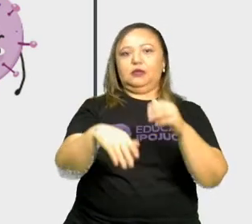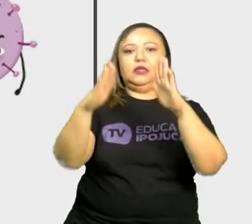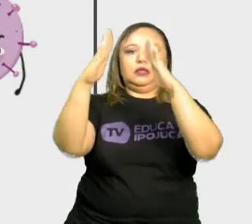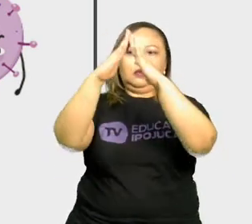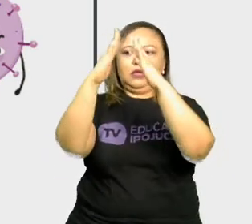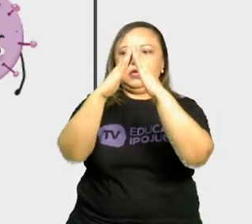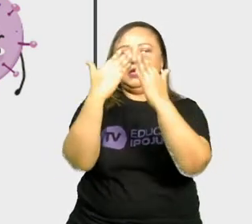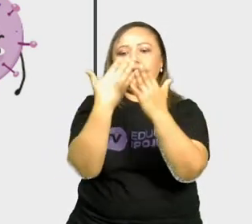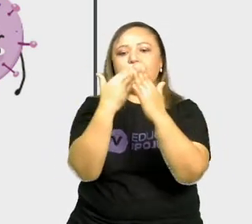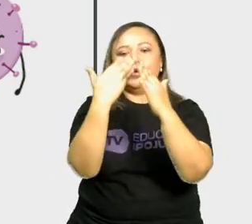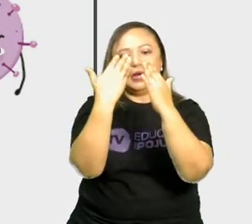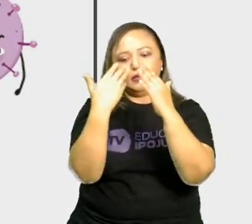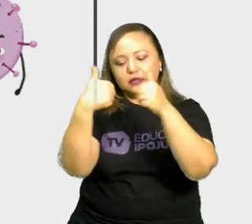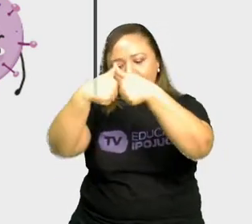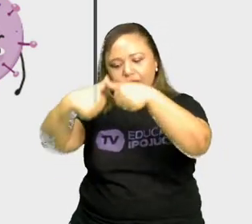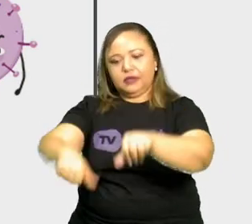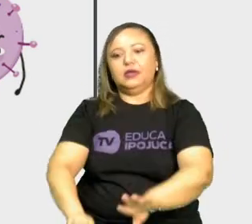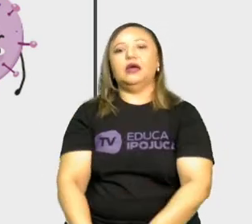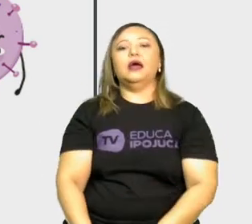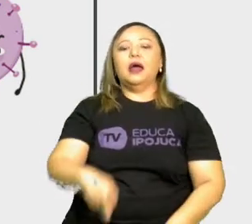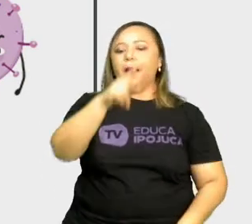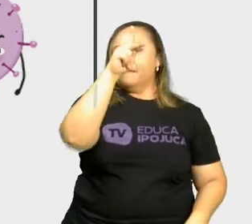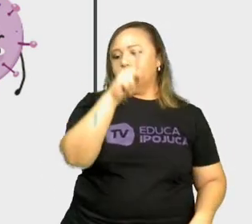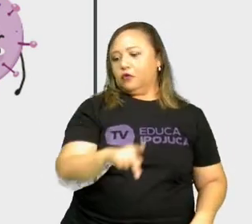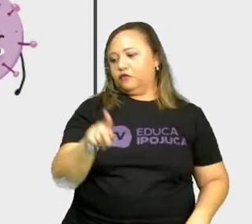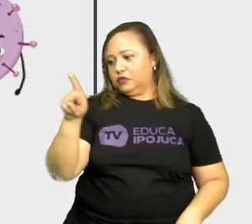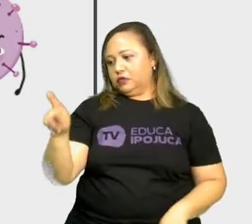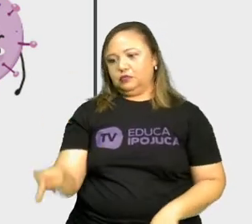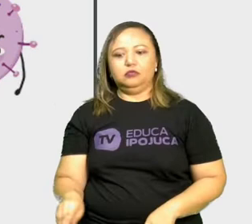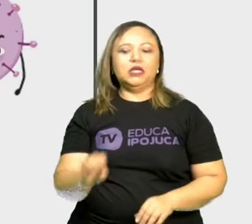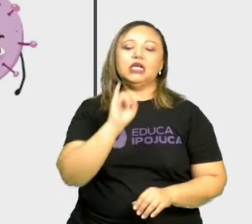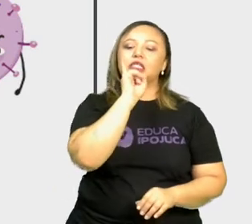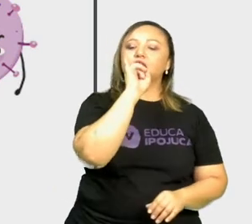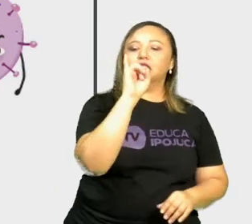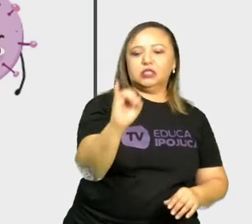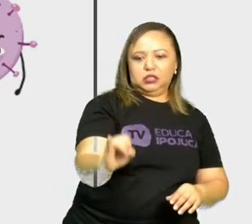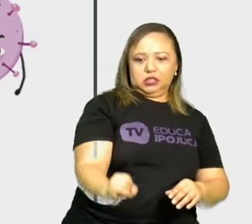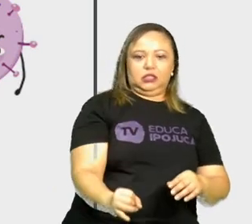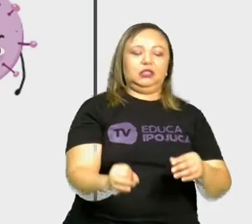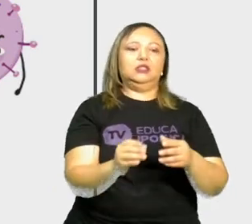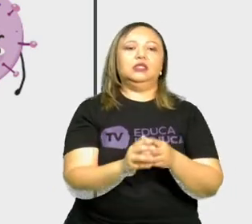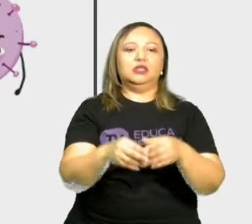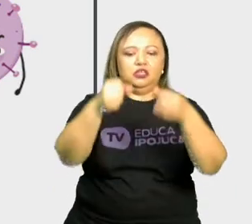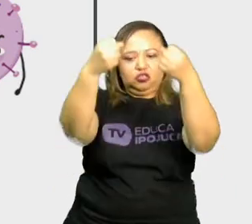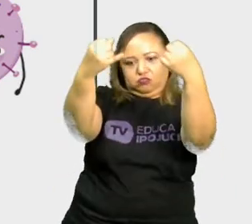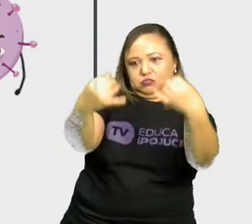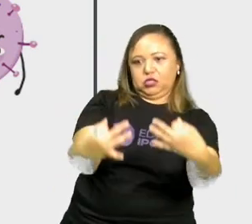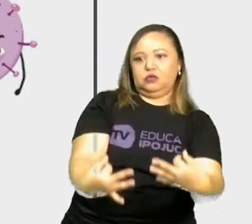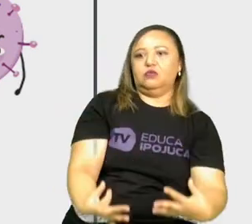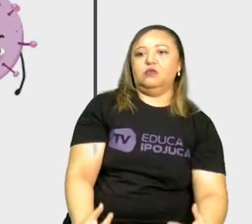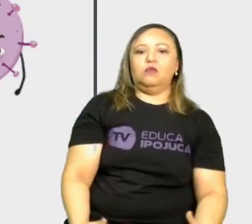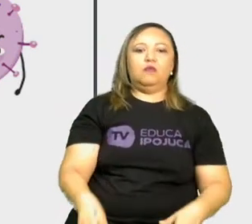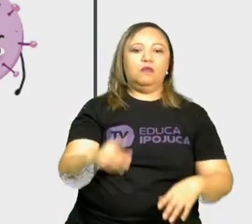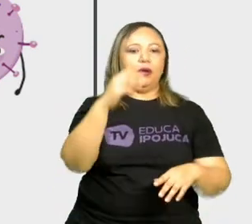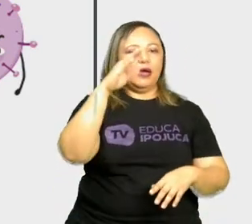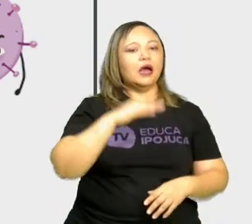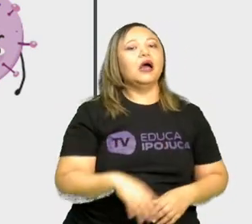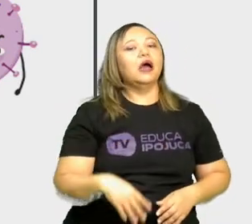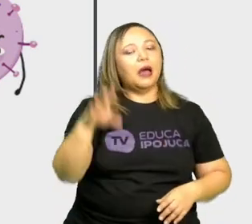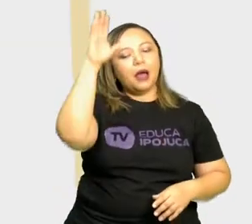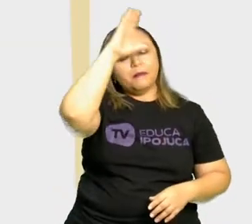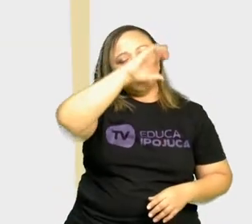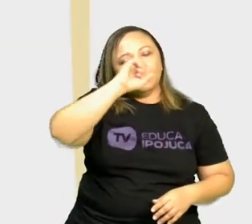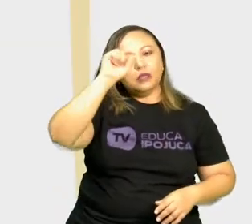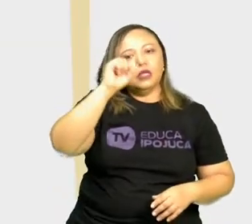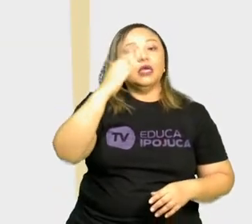professora que está sempre a rimar e até fez um esquema no quadro para percebermos melhor o que estava